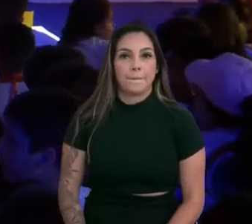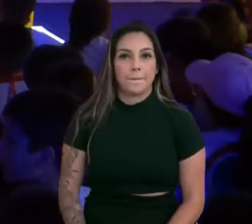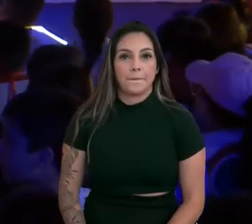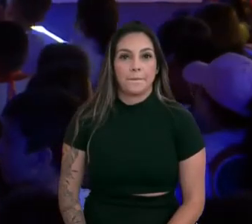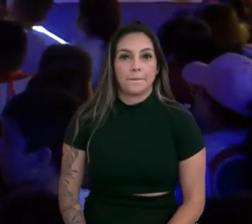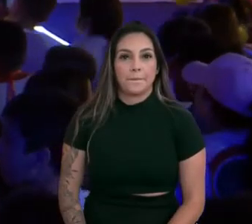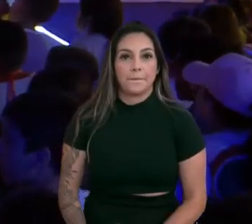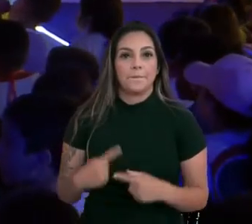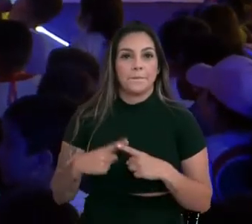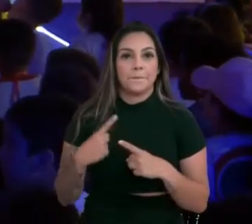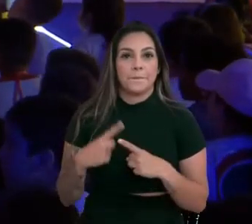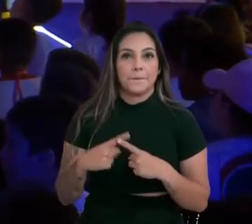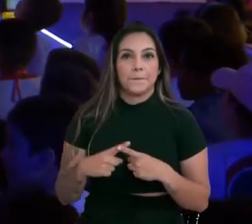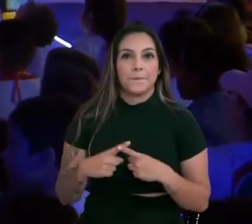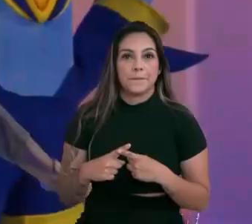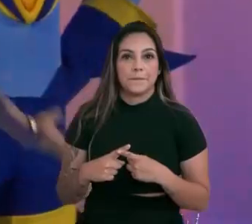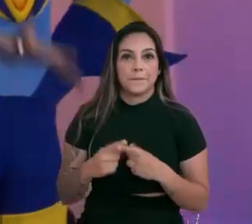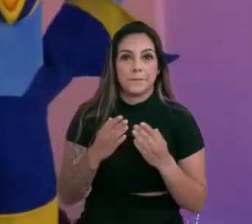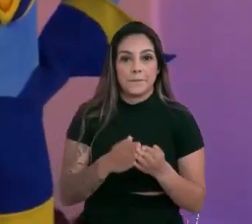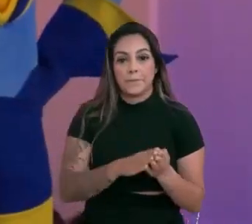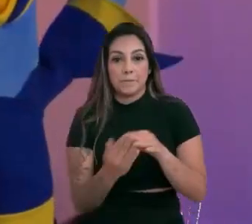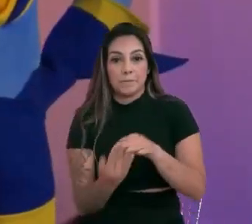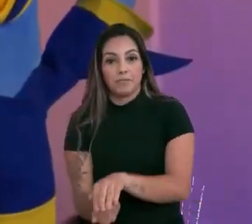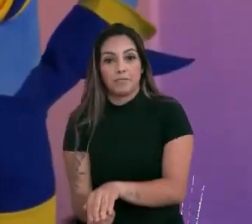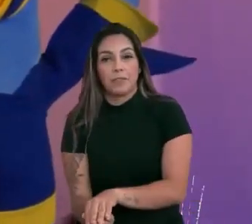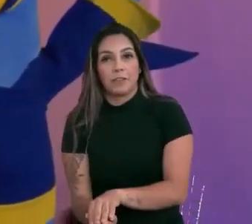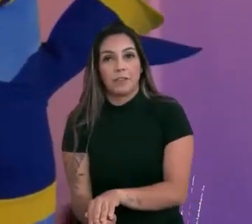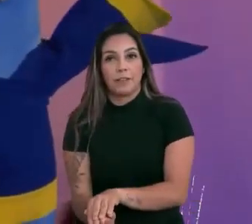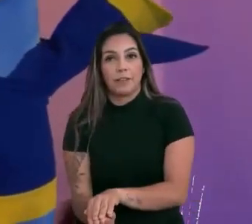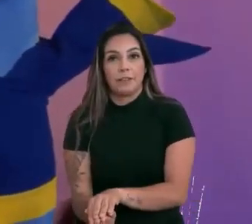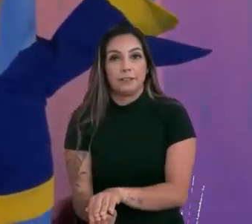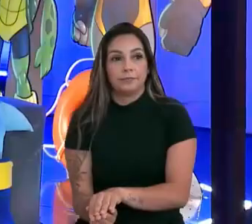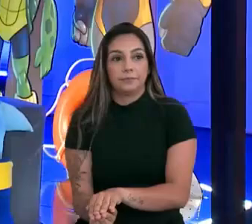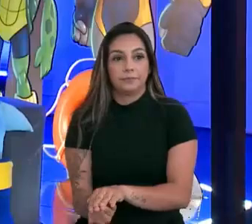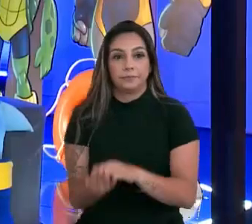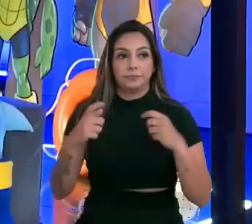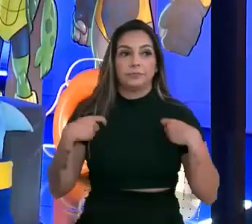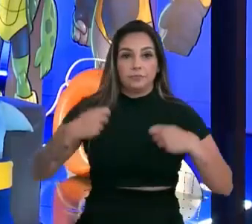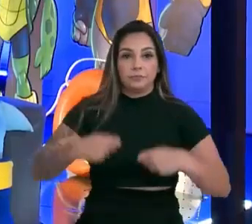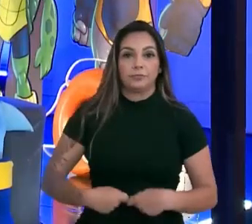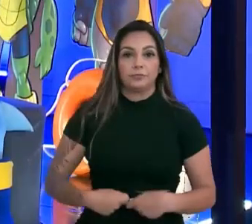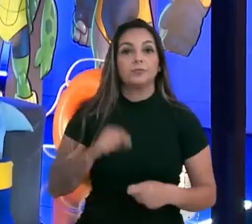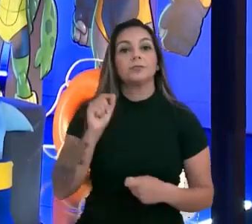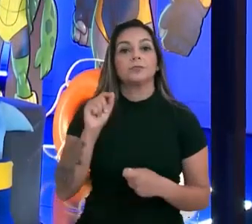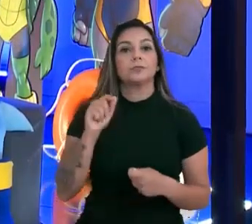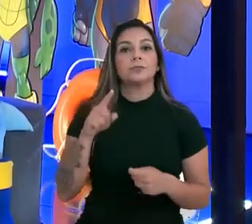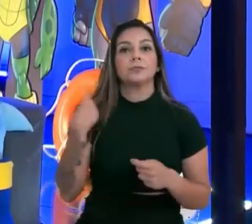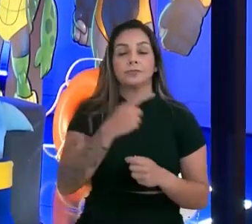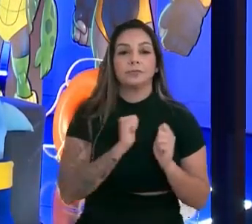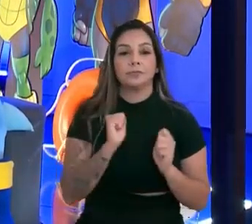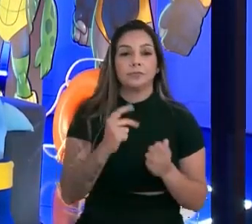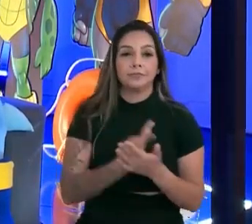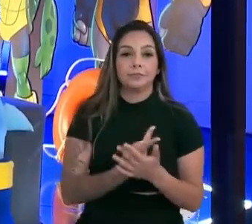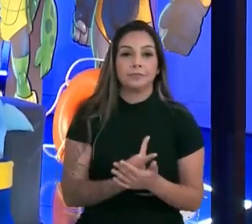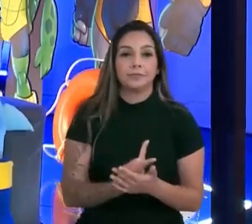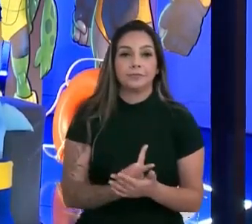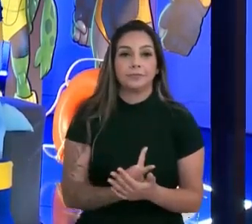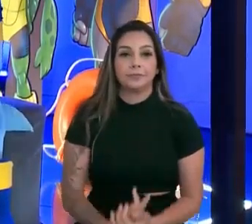Porque se o barco virar e eu estou sem colete, o que, que a gente pode acontecer?